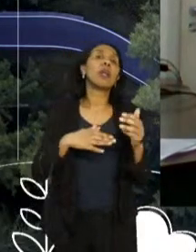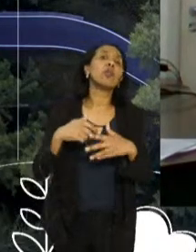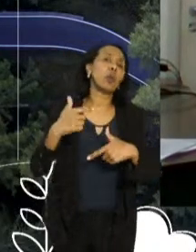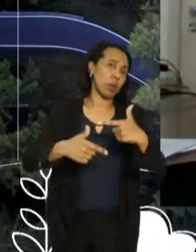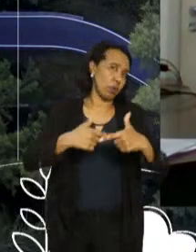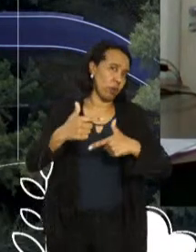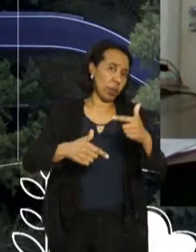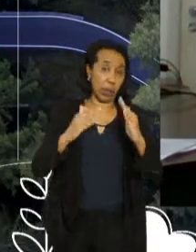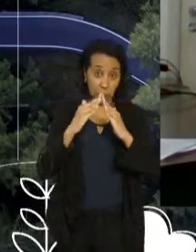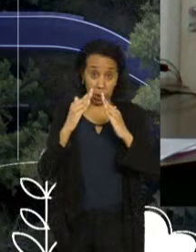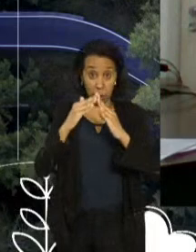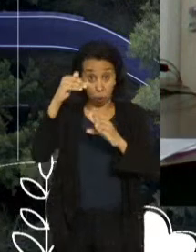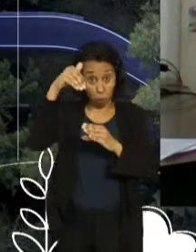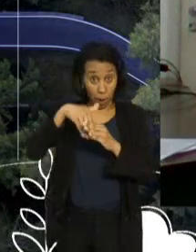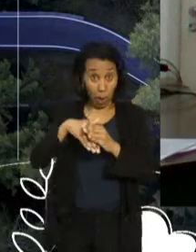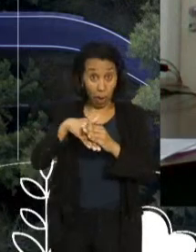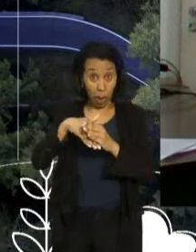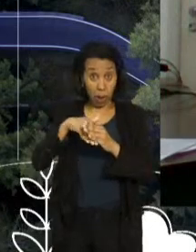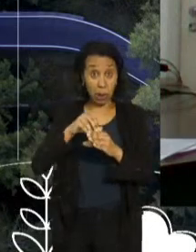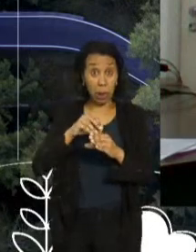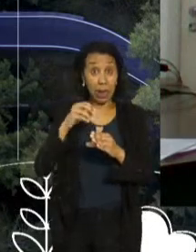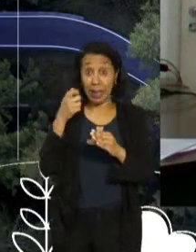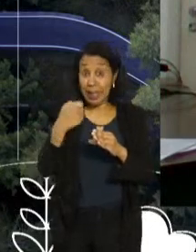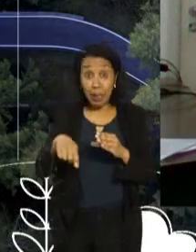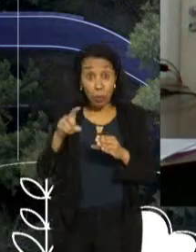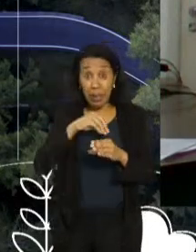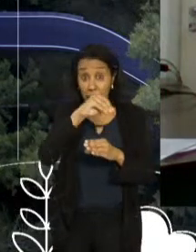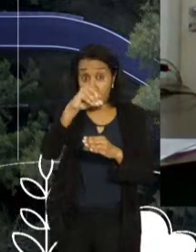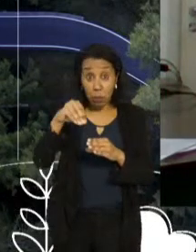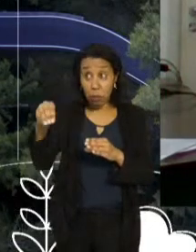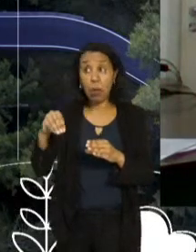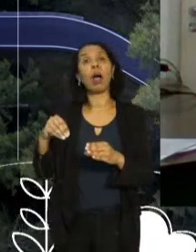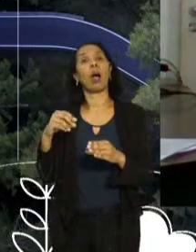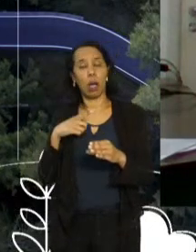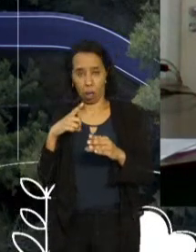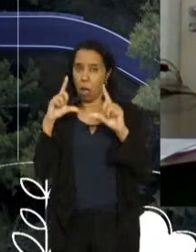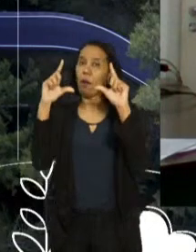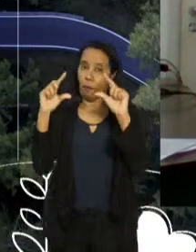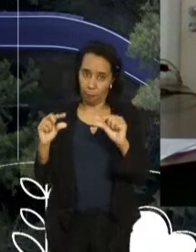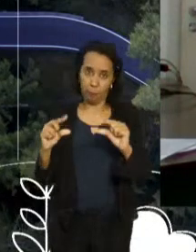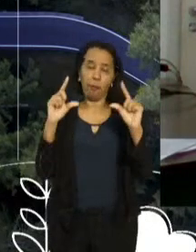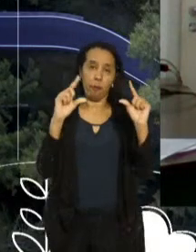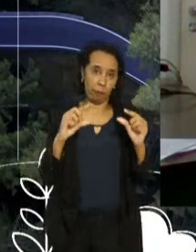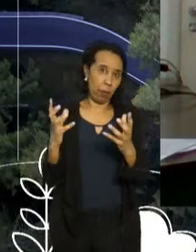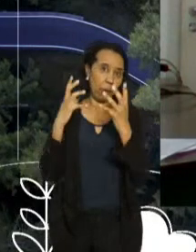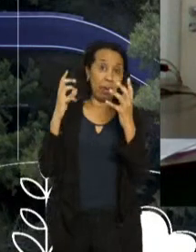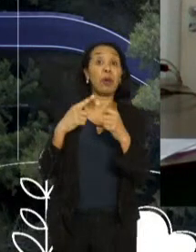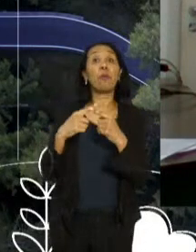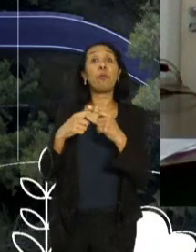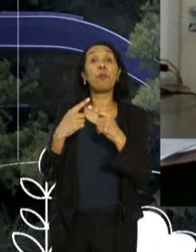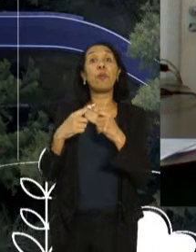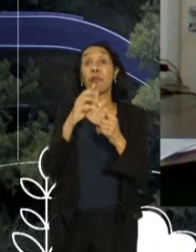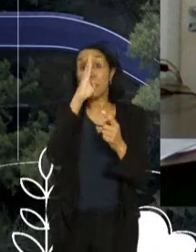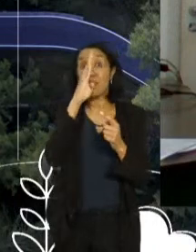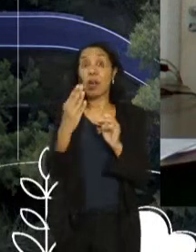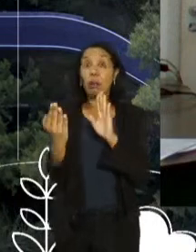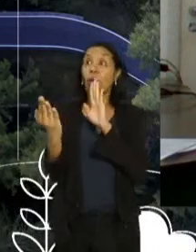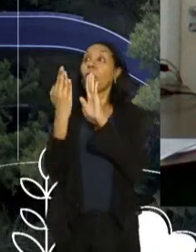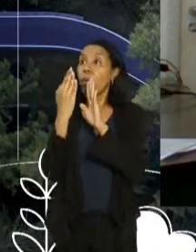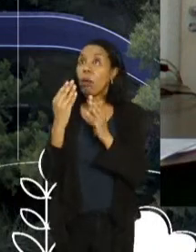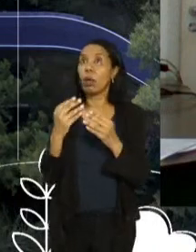na sua casa, sem deslocamento, sem dúvida isso vai reduzir a poluição e também a sua exposição direta a ela, porque você não vai ter